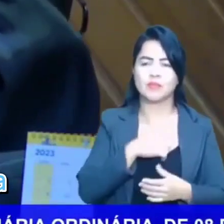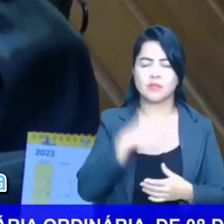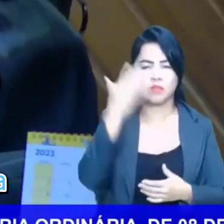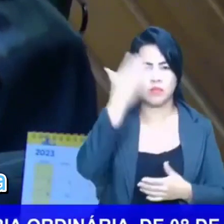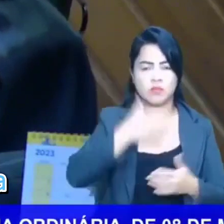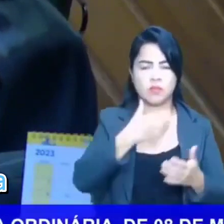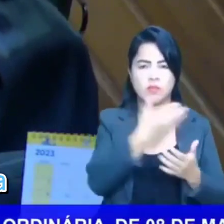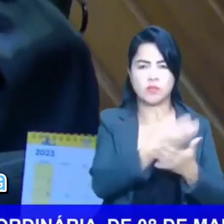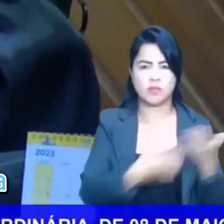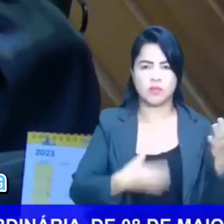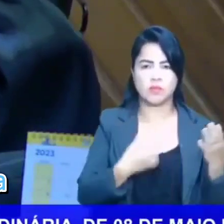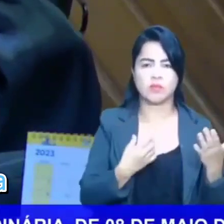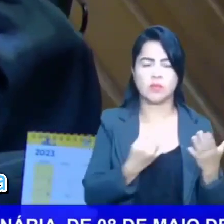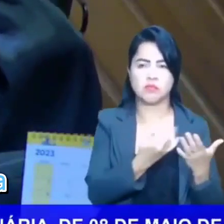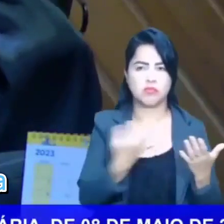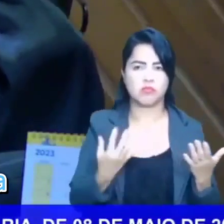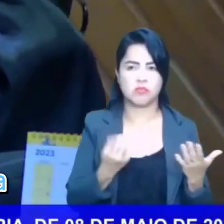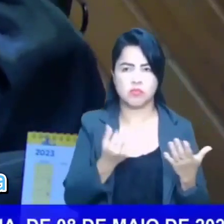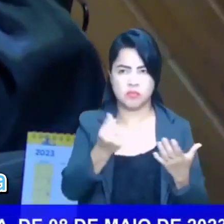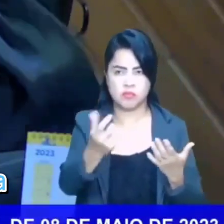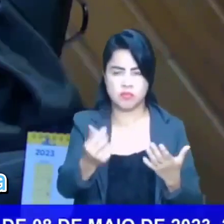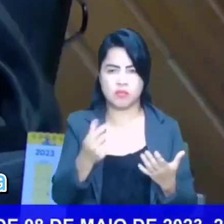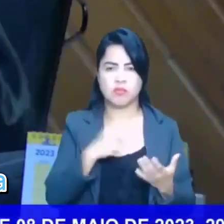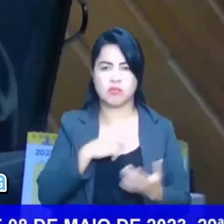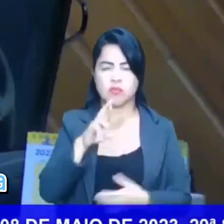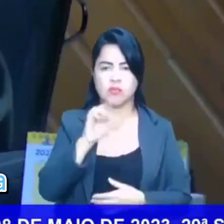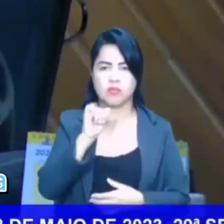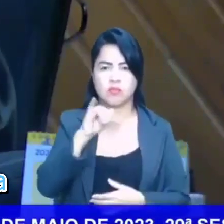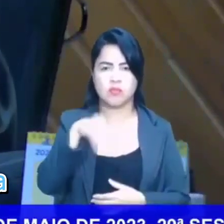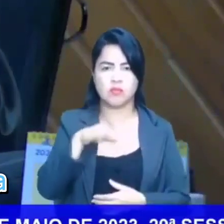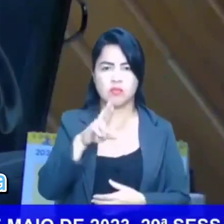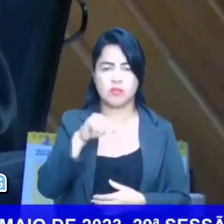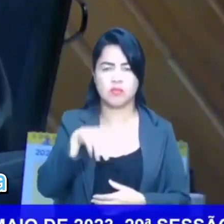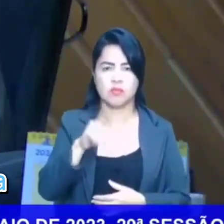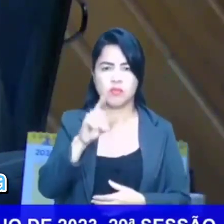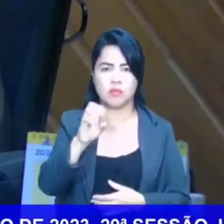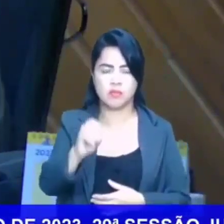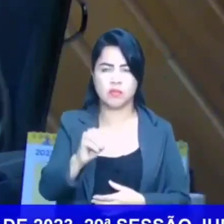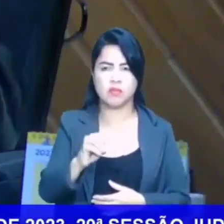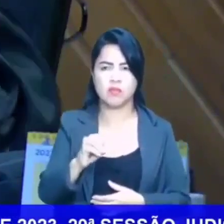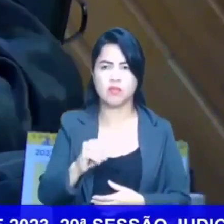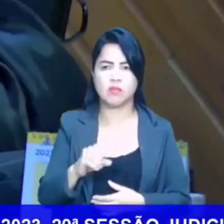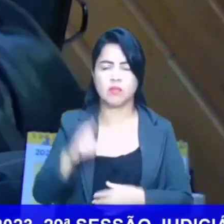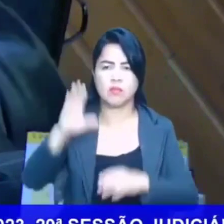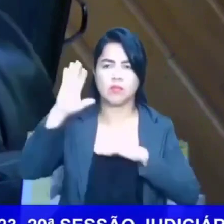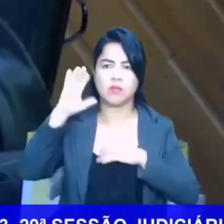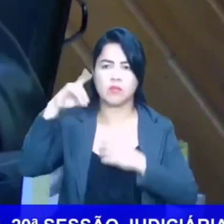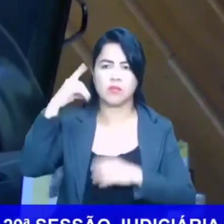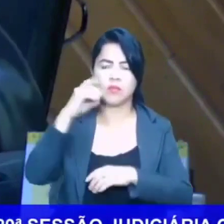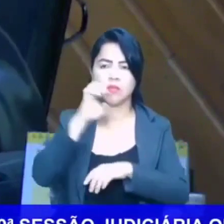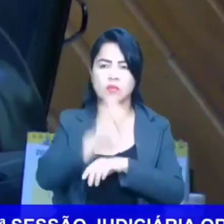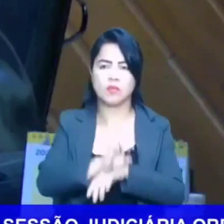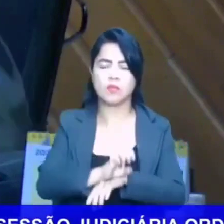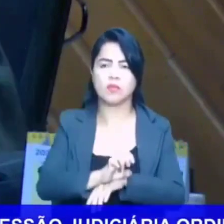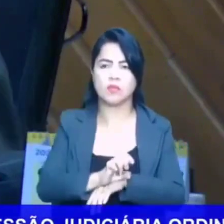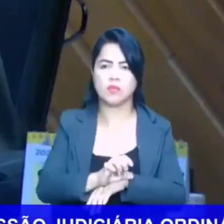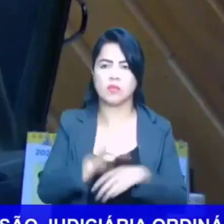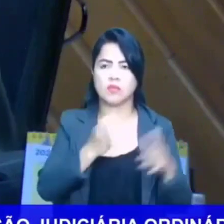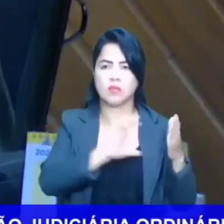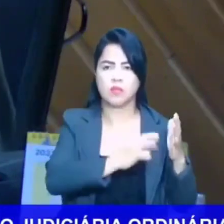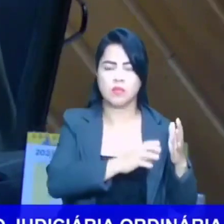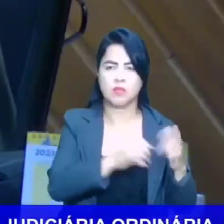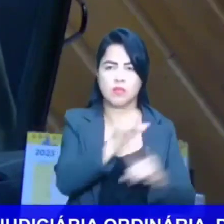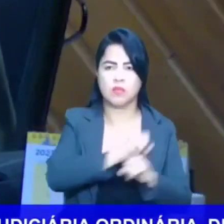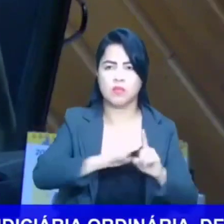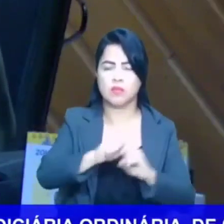prestação de contas de Raimundo de Nazaré Cavalcante da Silva, que foi candidato ao cargo de deputado estadual pelo Partido